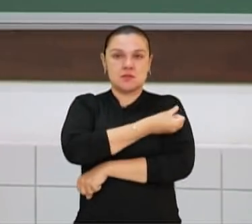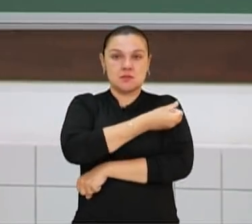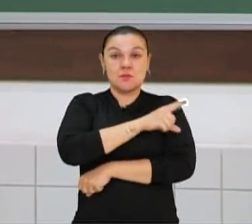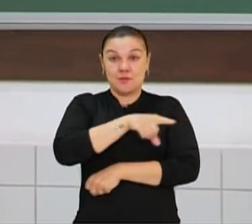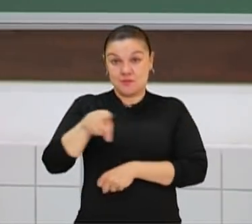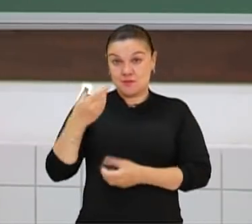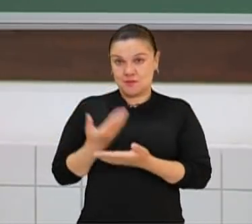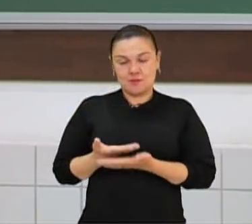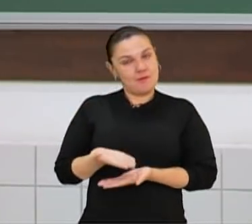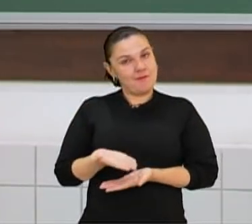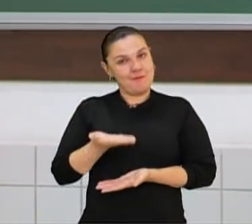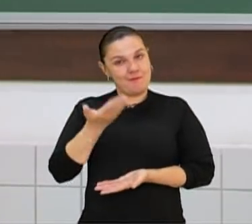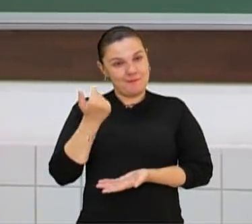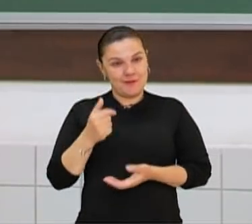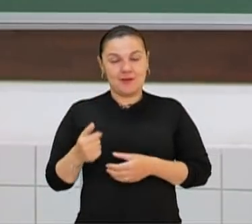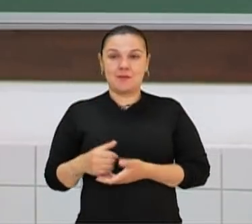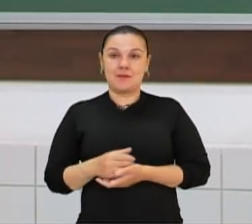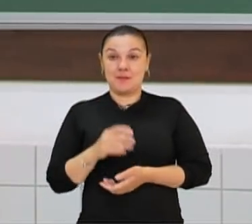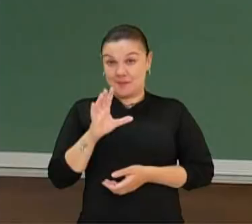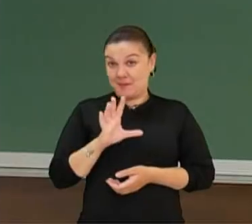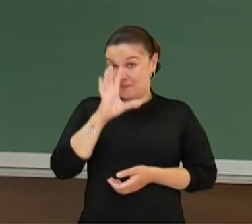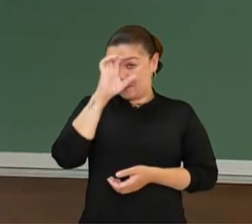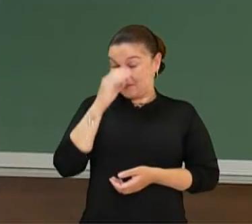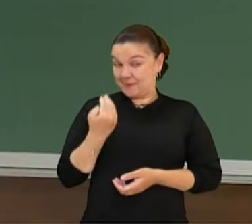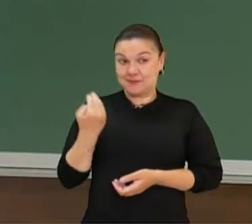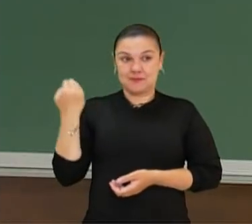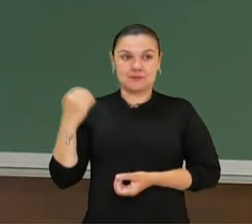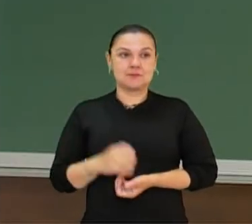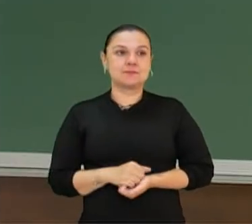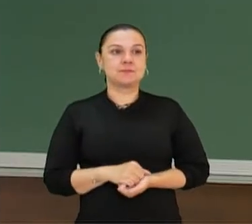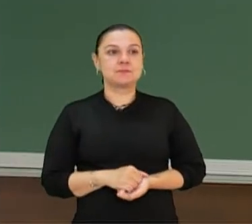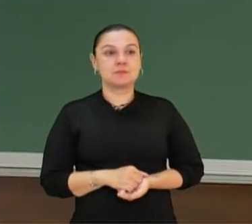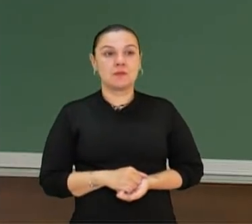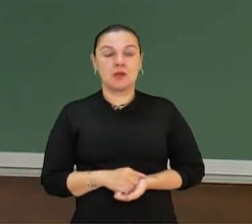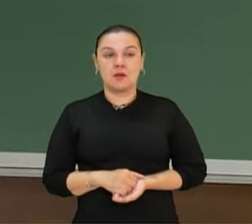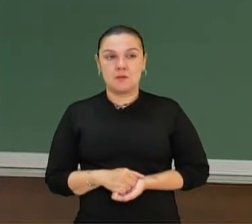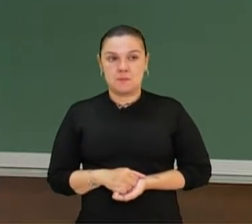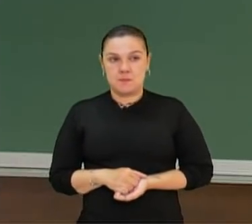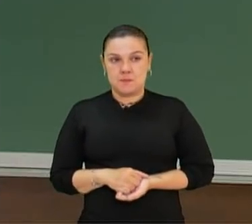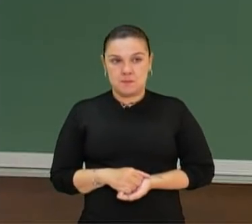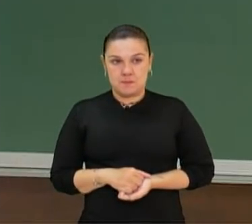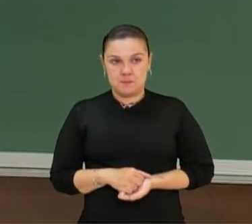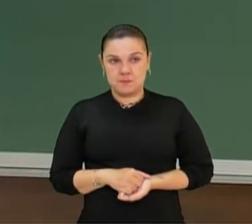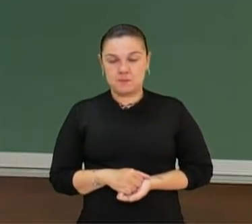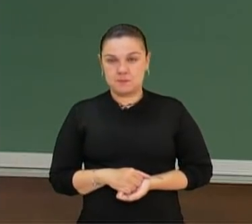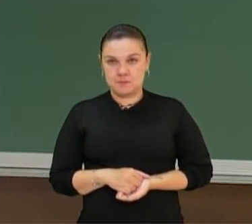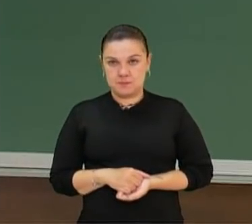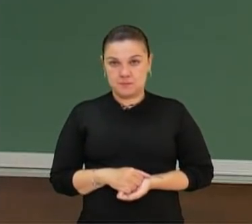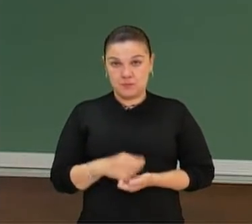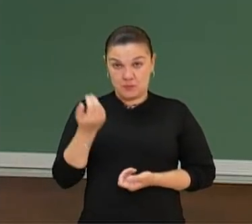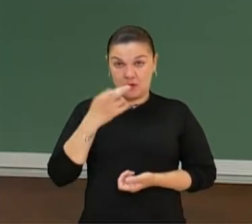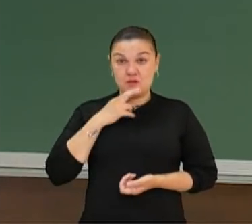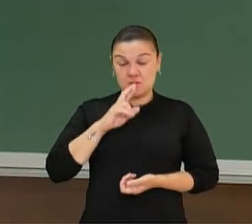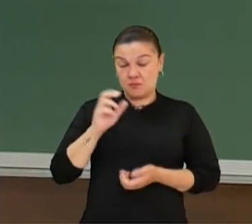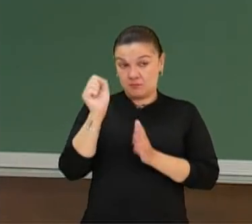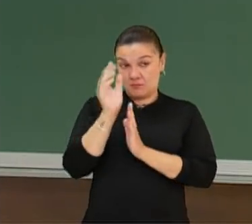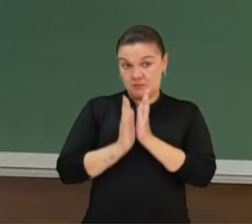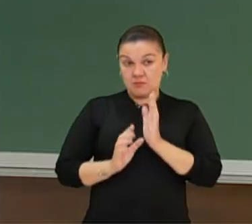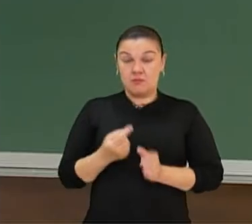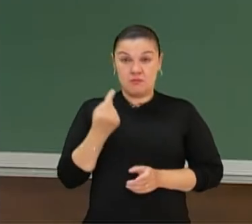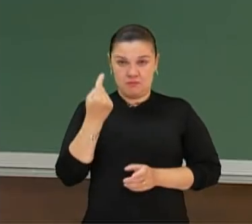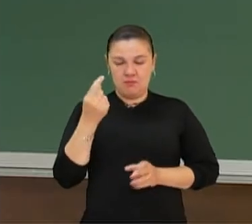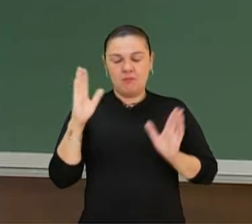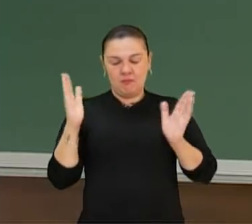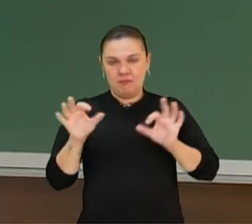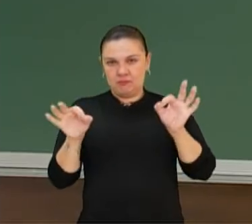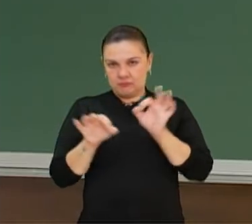Tá bom? Vem comigo aqui para vocês entenderem. Então, vamos pegar o resultado do exercício 1, que nós